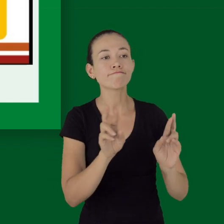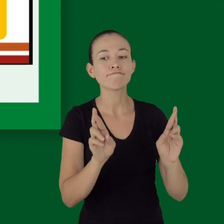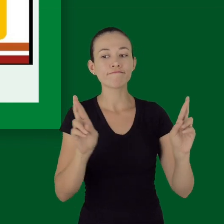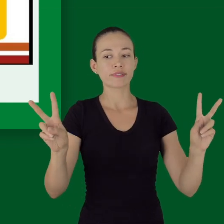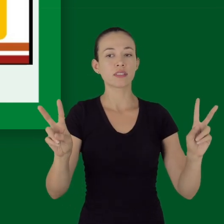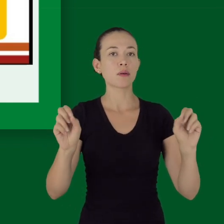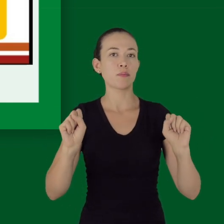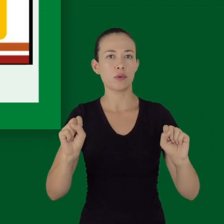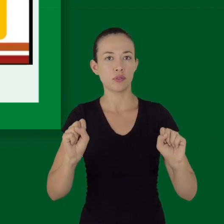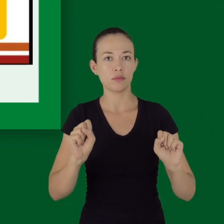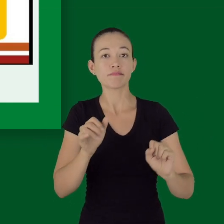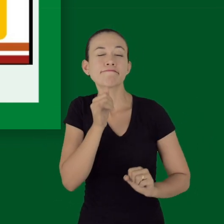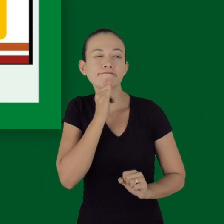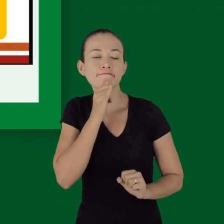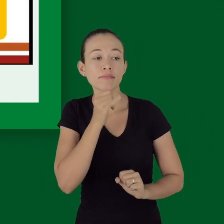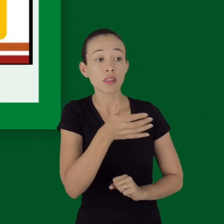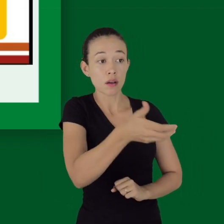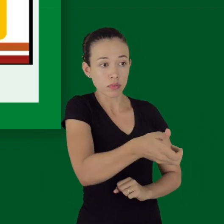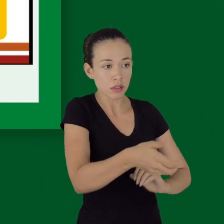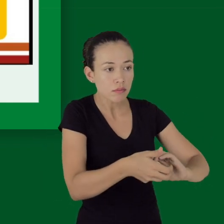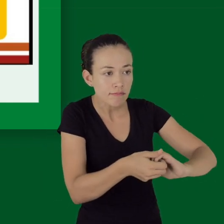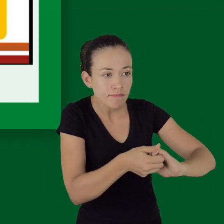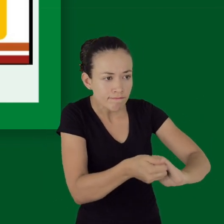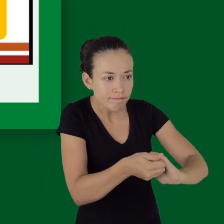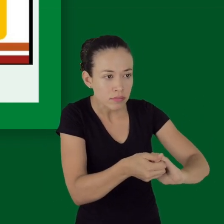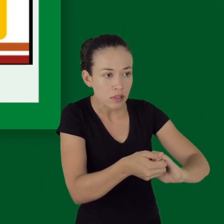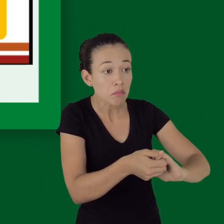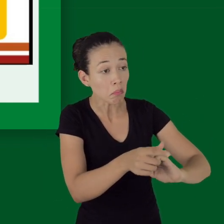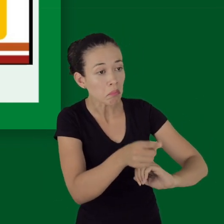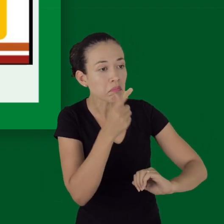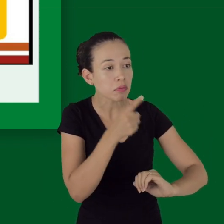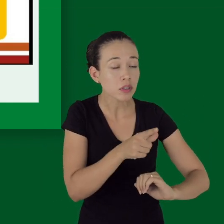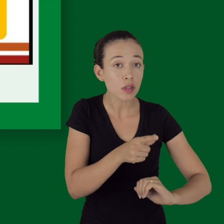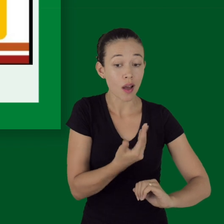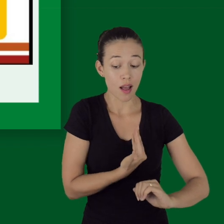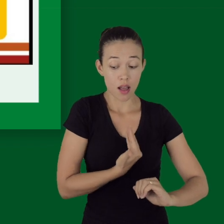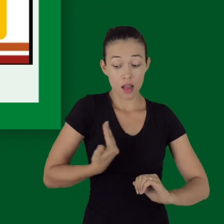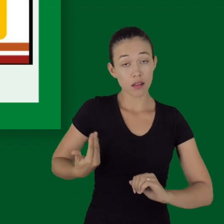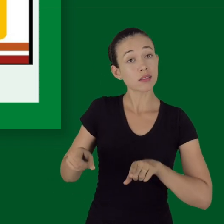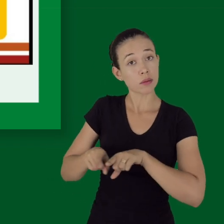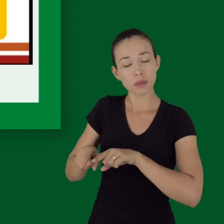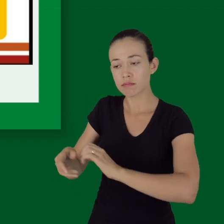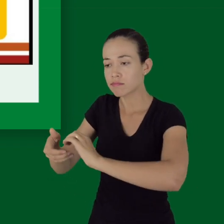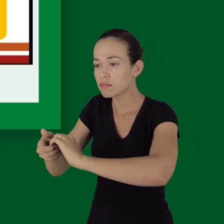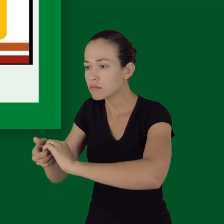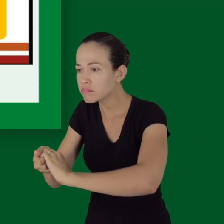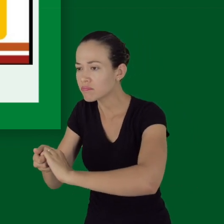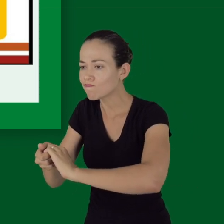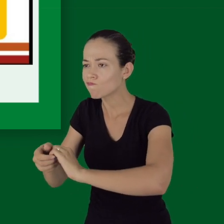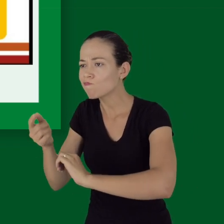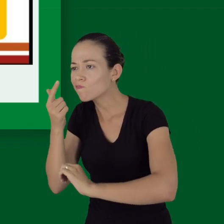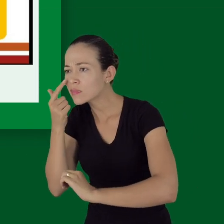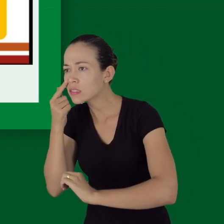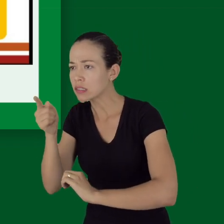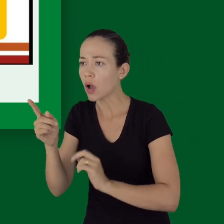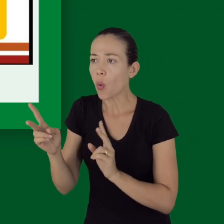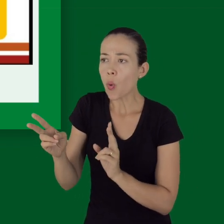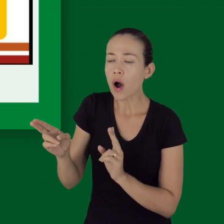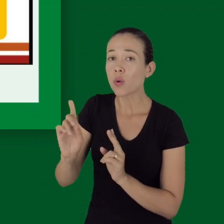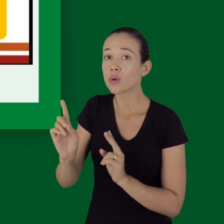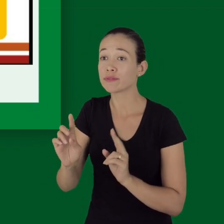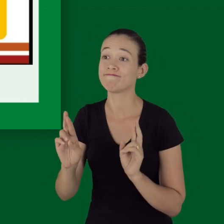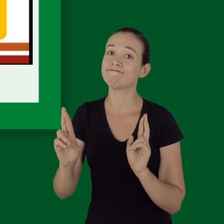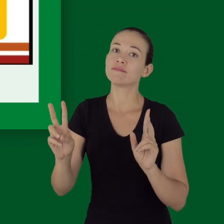mesma avaliação criteriosa do outro lado, porque eu posso ter respostas diferentes. Não só em relação ao cruzamento bulbar dos